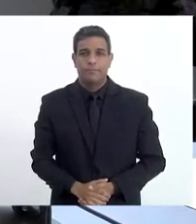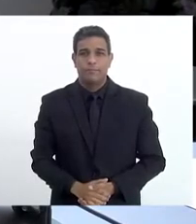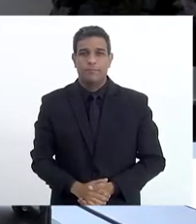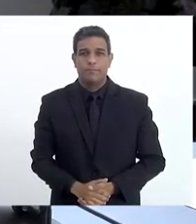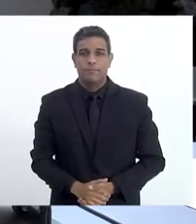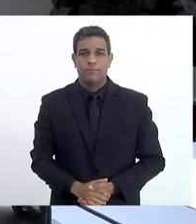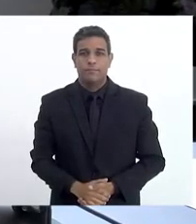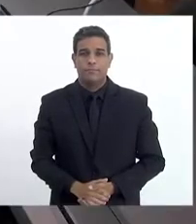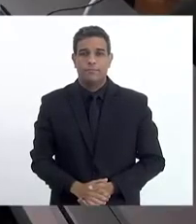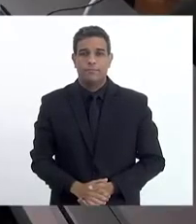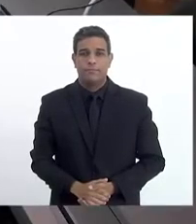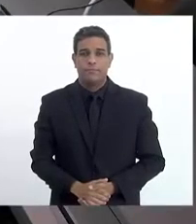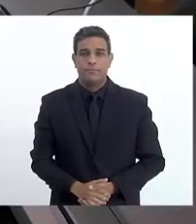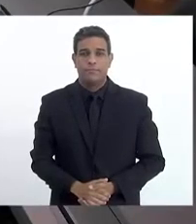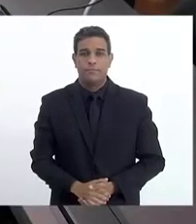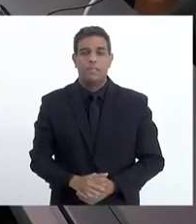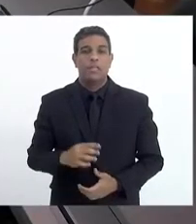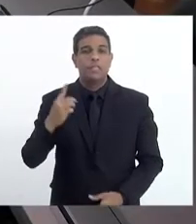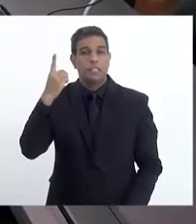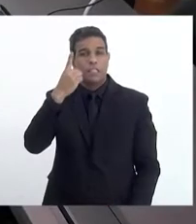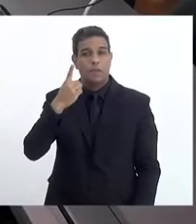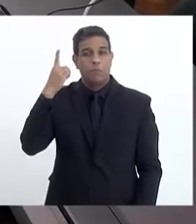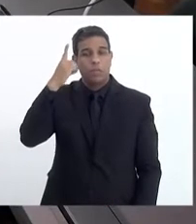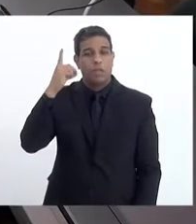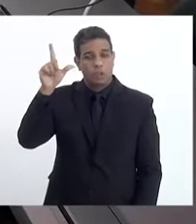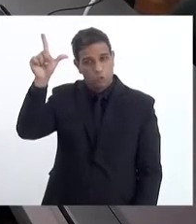Eu acompanho o voto, deputado Luiz Paulo.